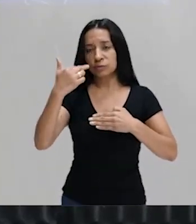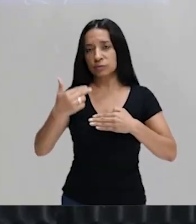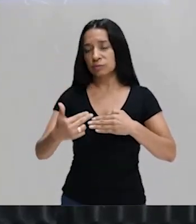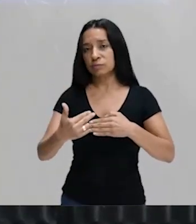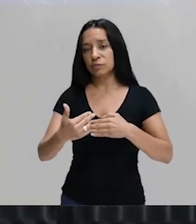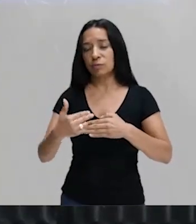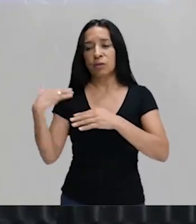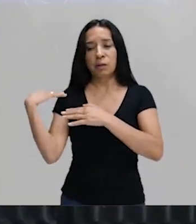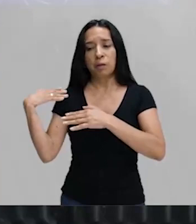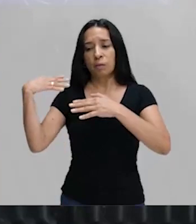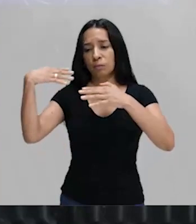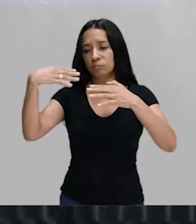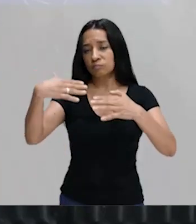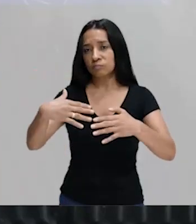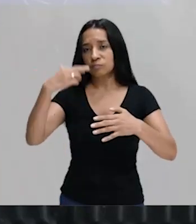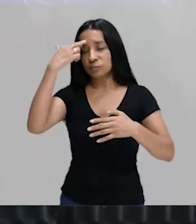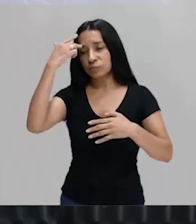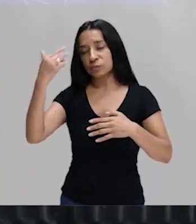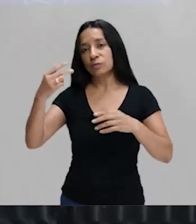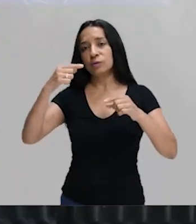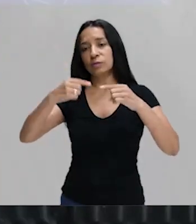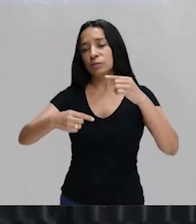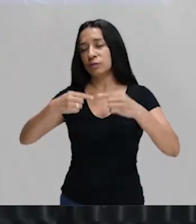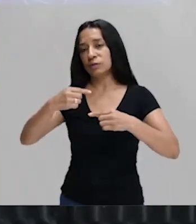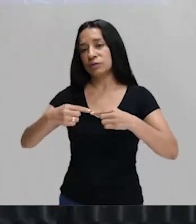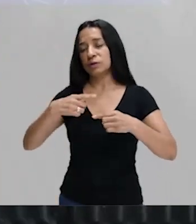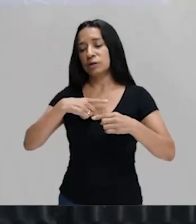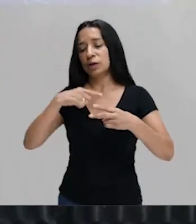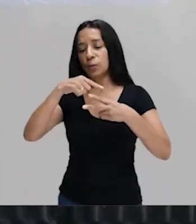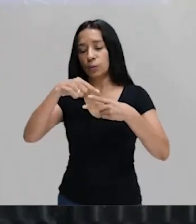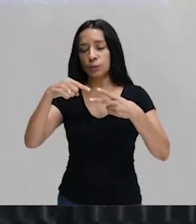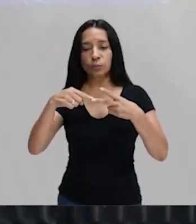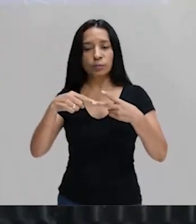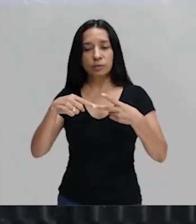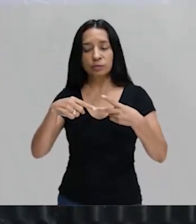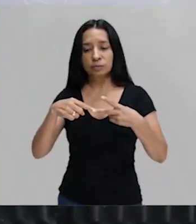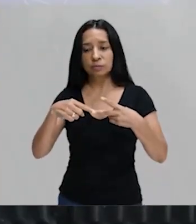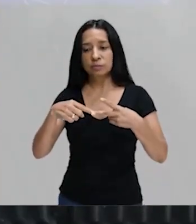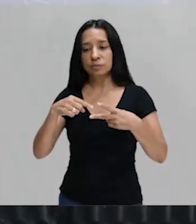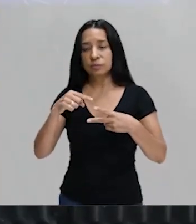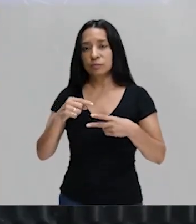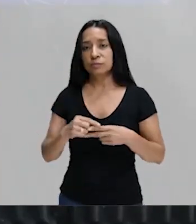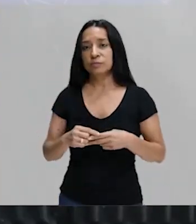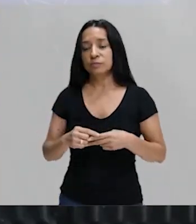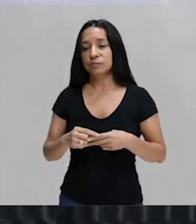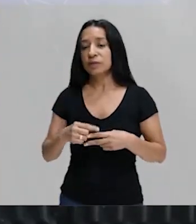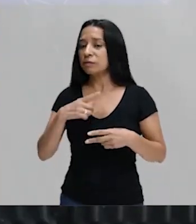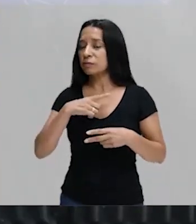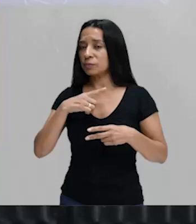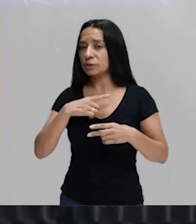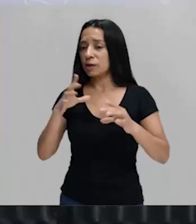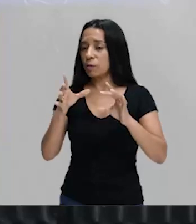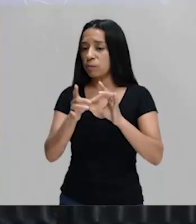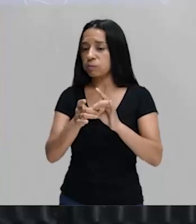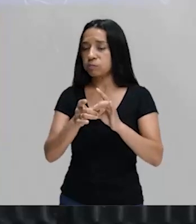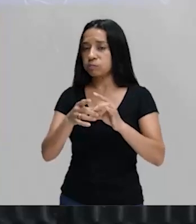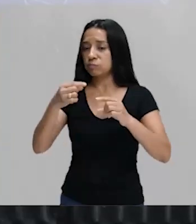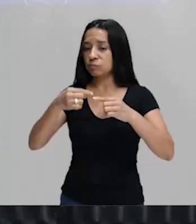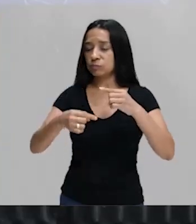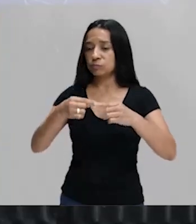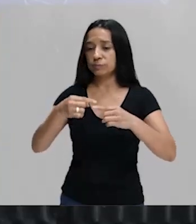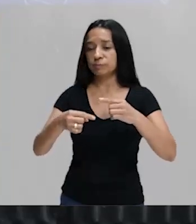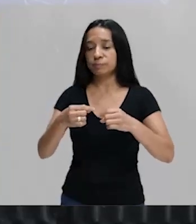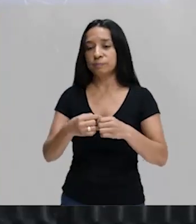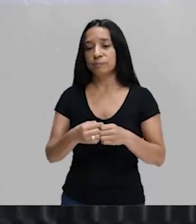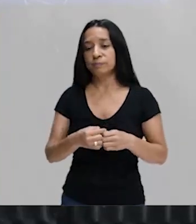momentos de parlamentarismo, onde nós adotamos, o Estado brasileiro adotou o parlamentarismo. Agora, aqui